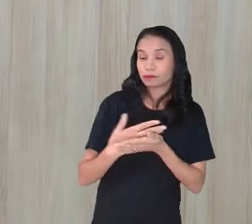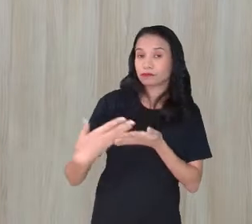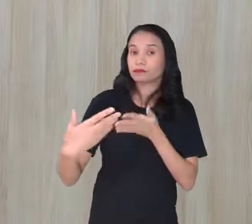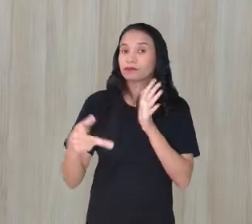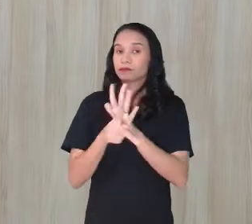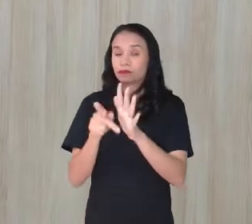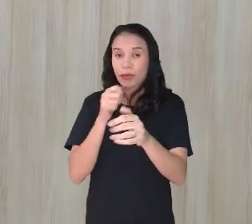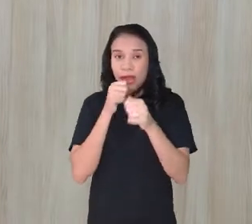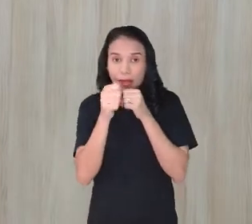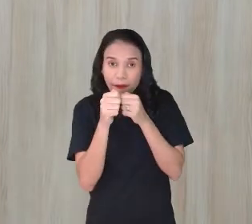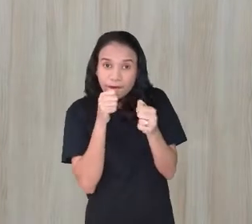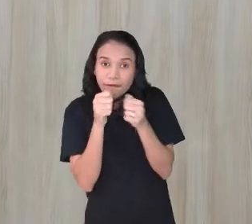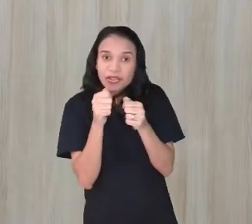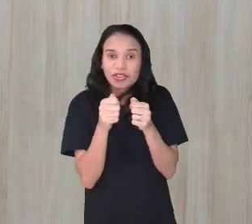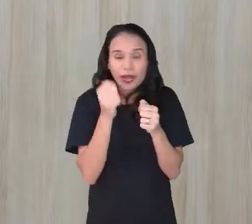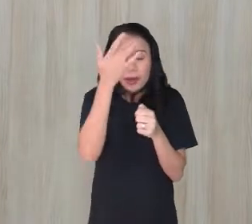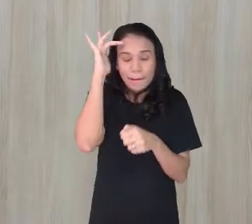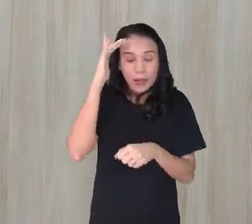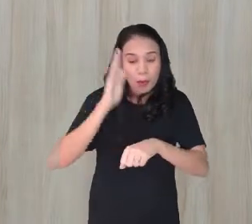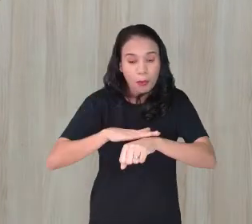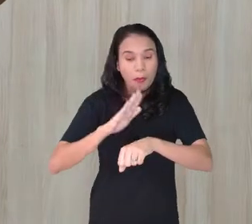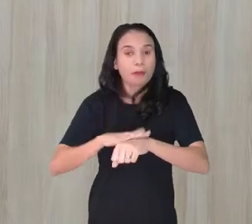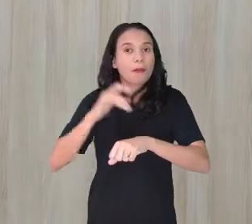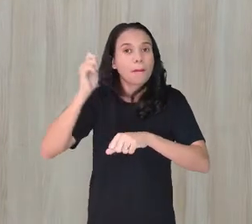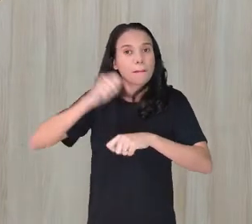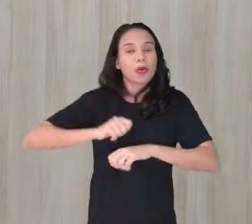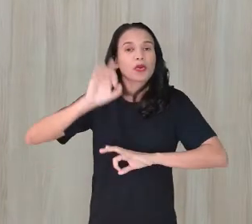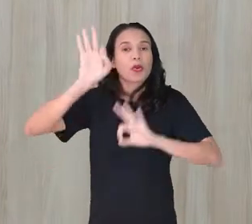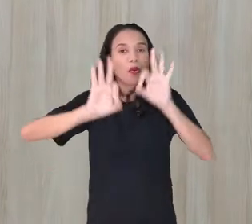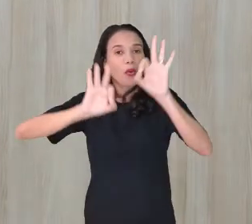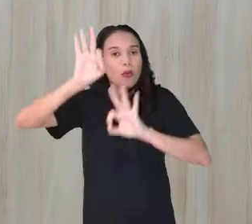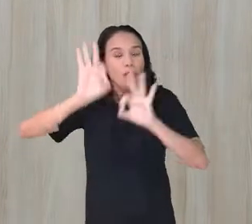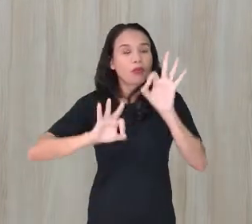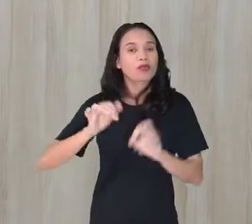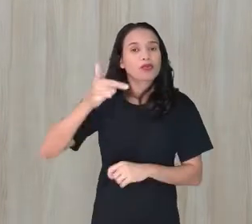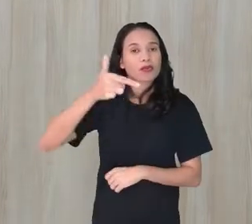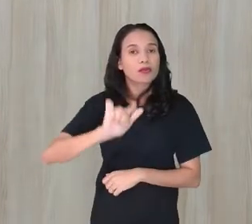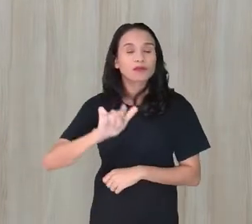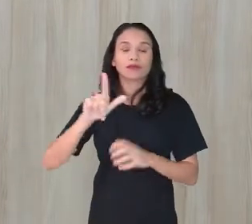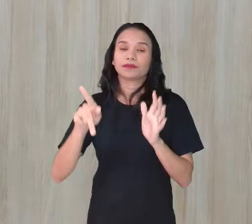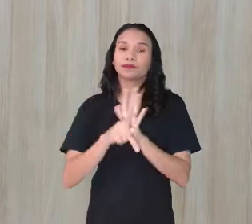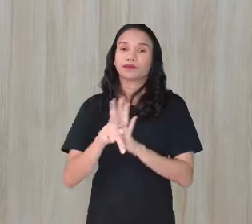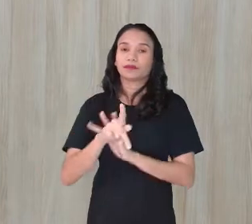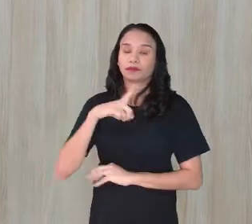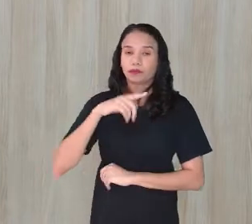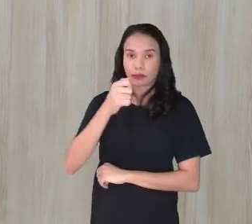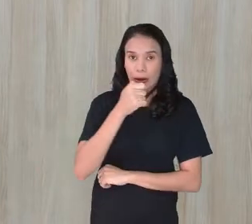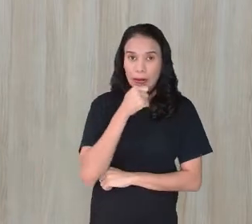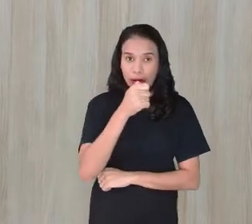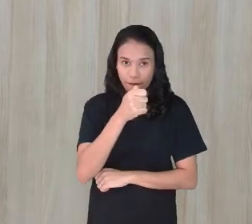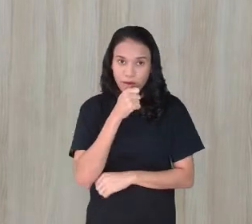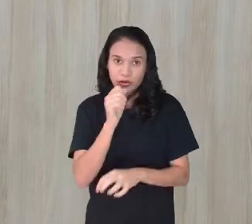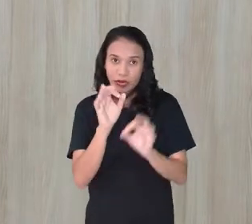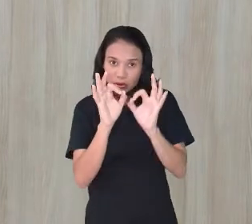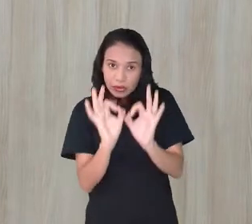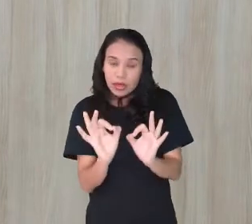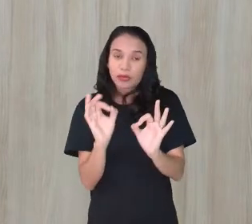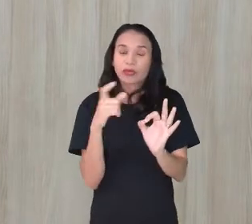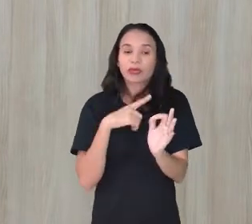da entrevista, a partir do ao vivo, é que ele vai rearranjando aquela entrevista, tá certo? Ele